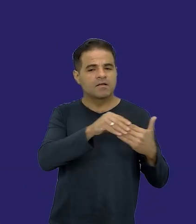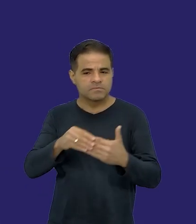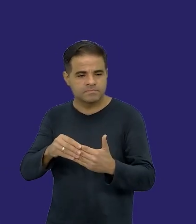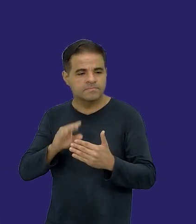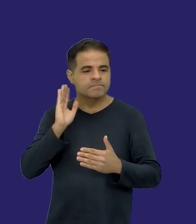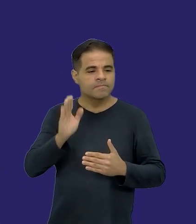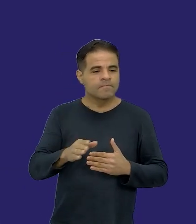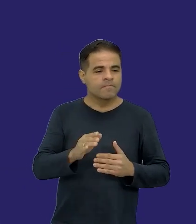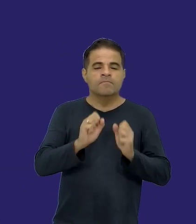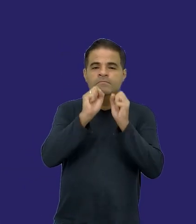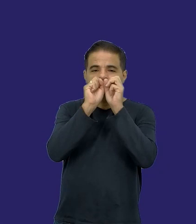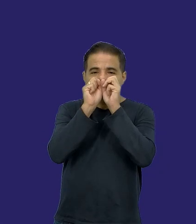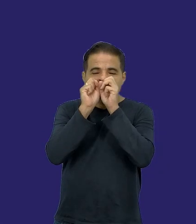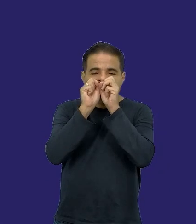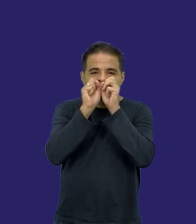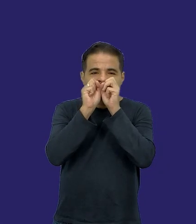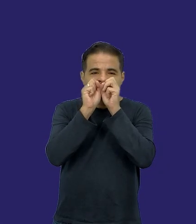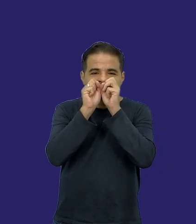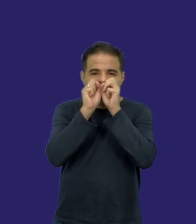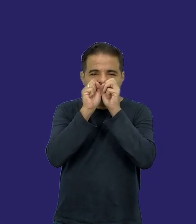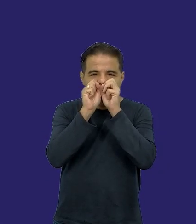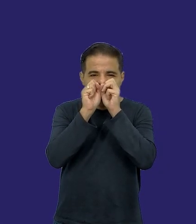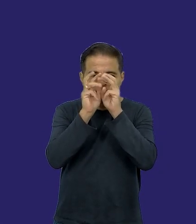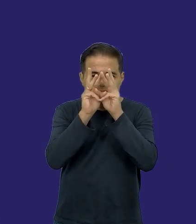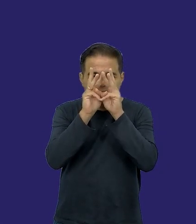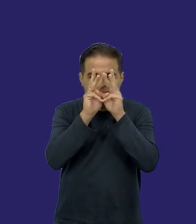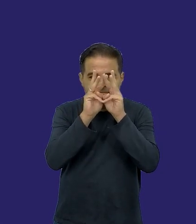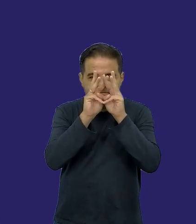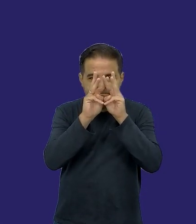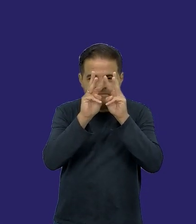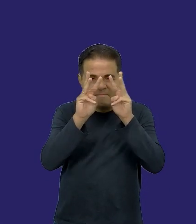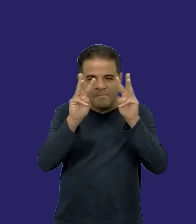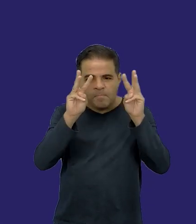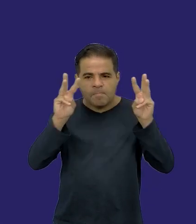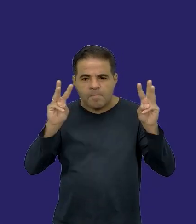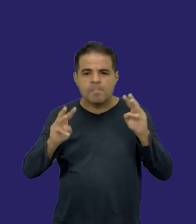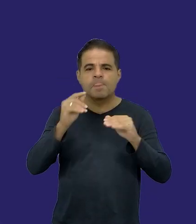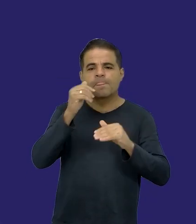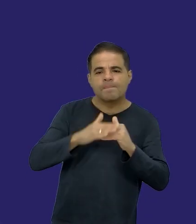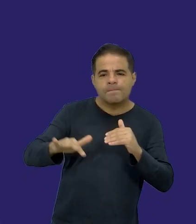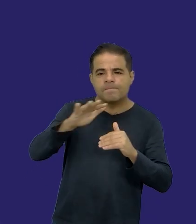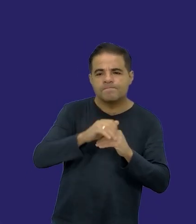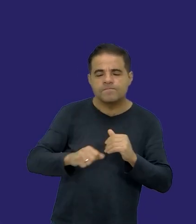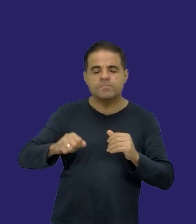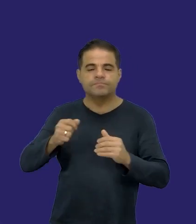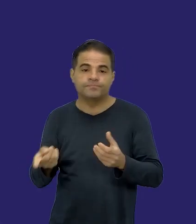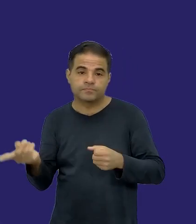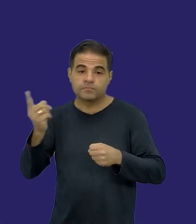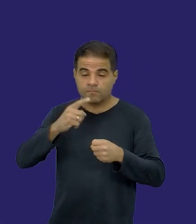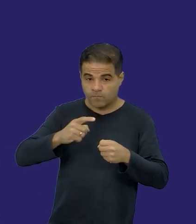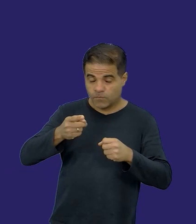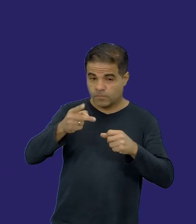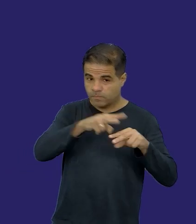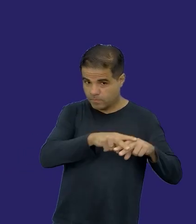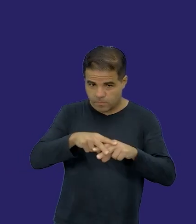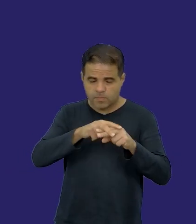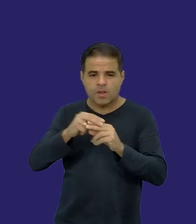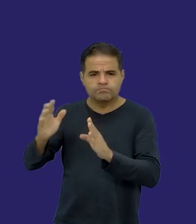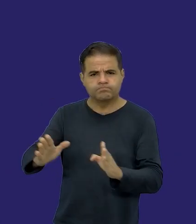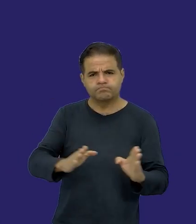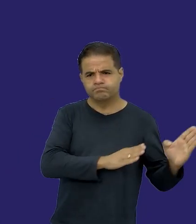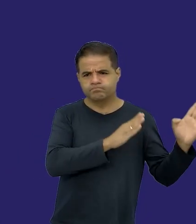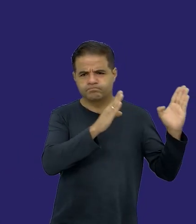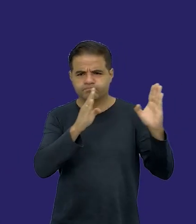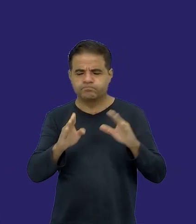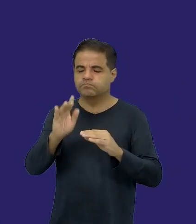ao site da EFAP. A retomada e o estudo do conteúdo dessa transmissão, por exemplo, durante a